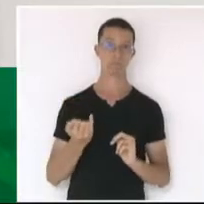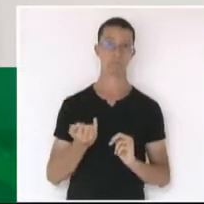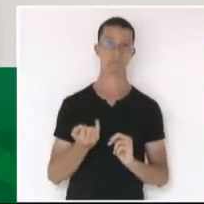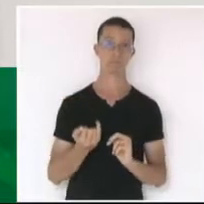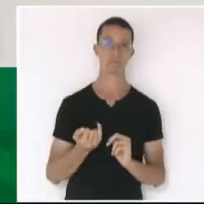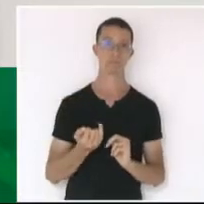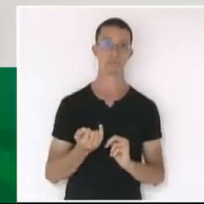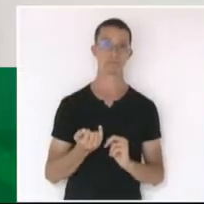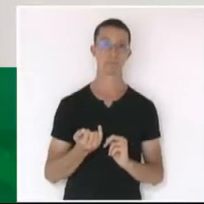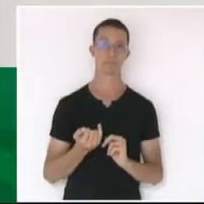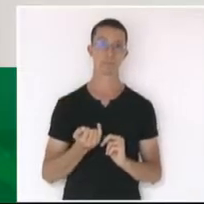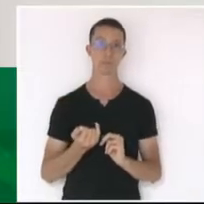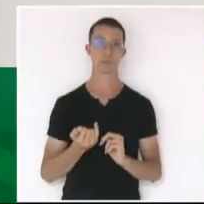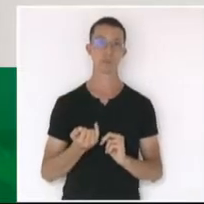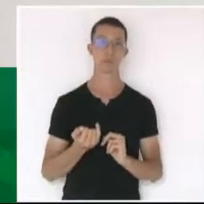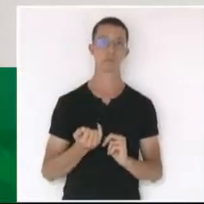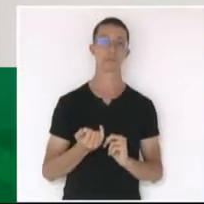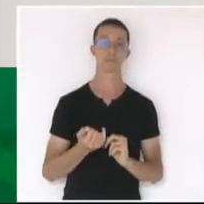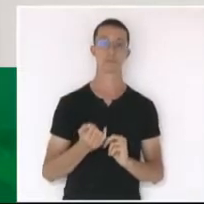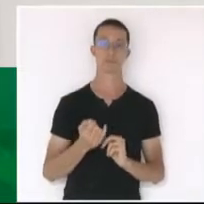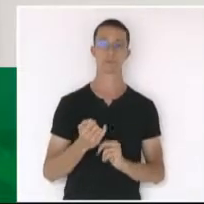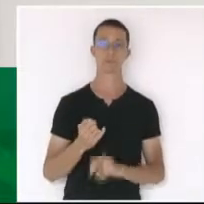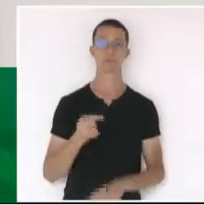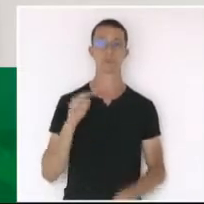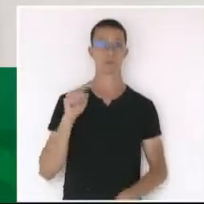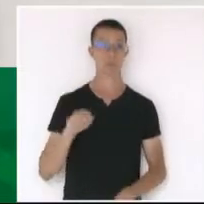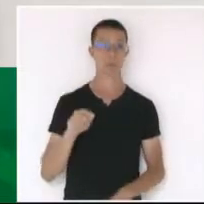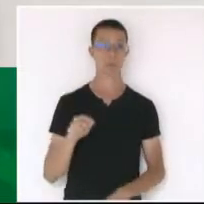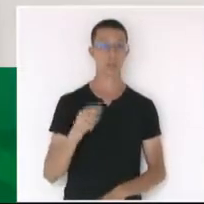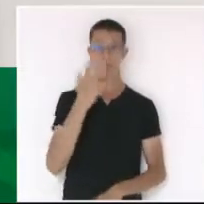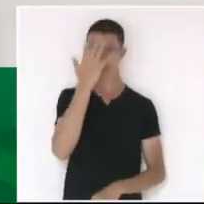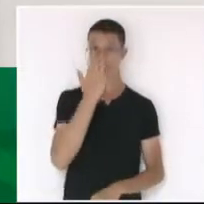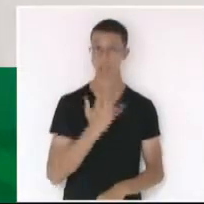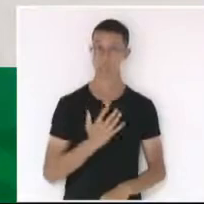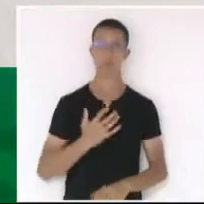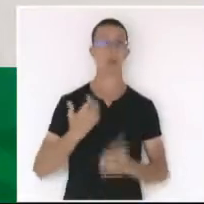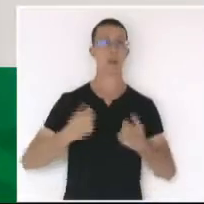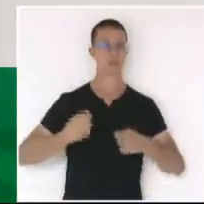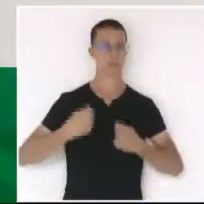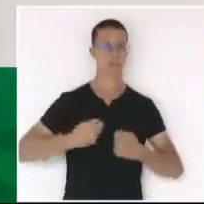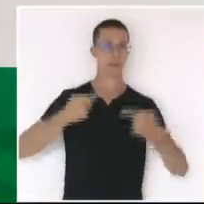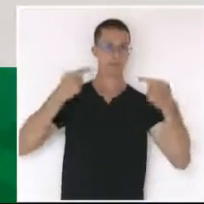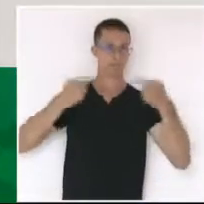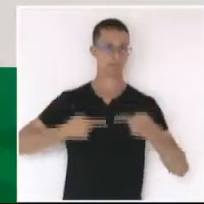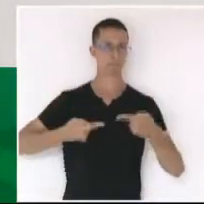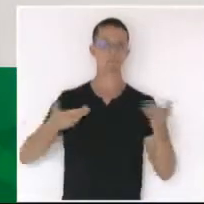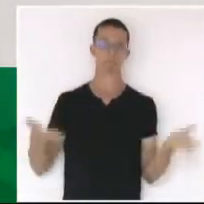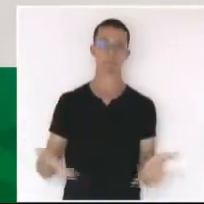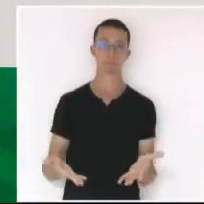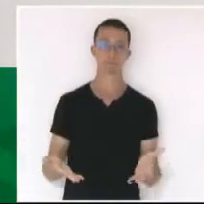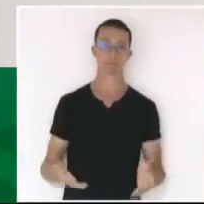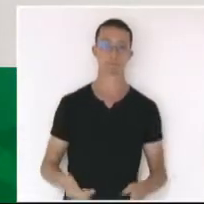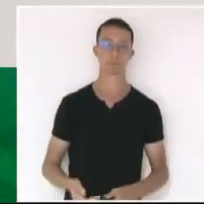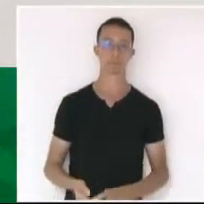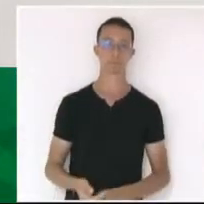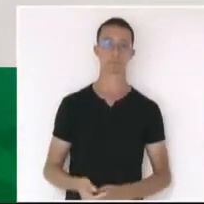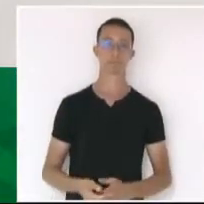ter muita gravidade mas que precisa ser encarado de frente e nesse momento é